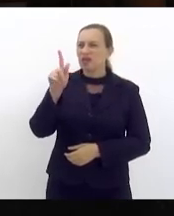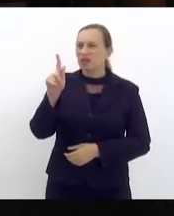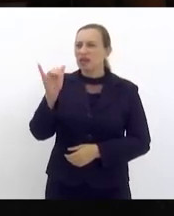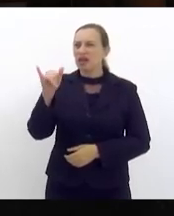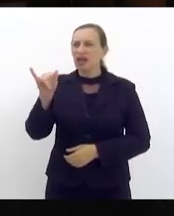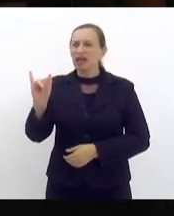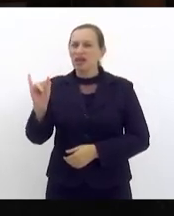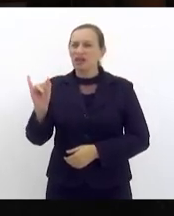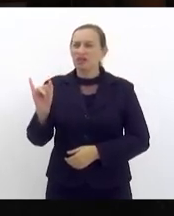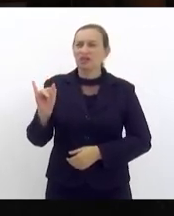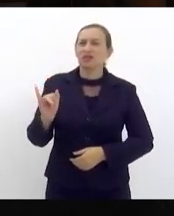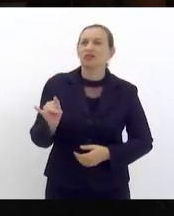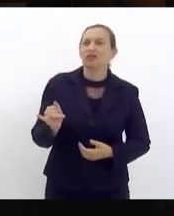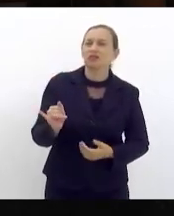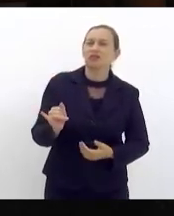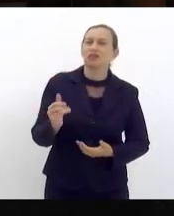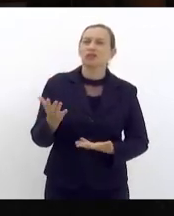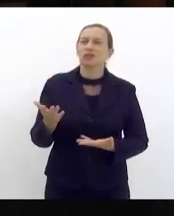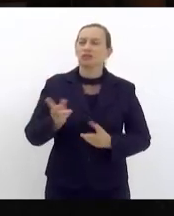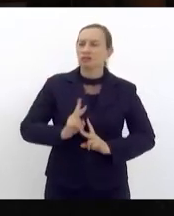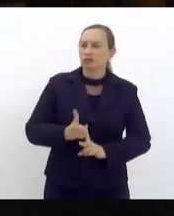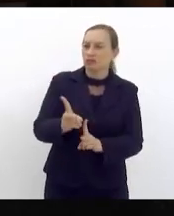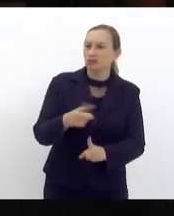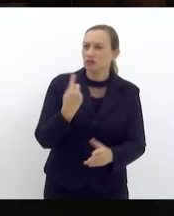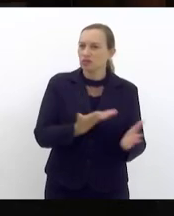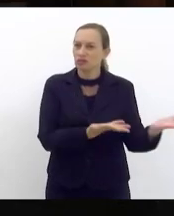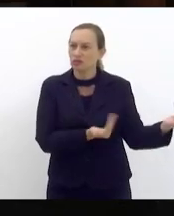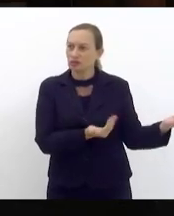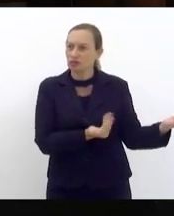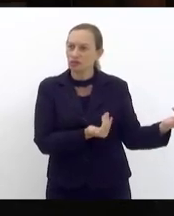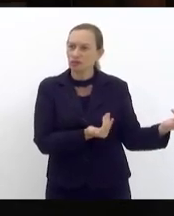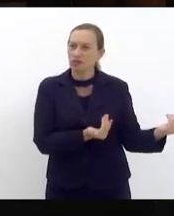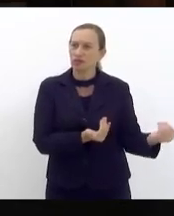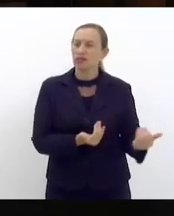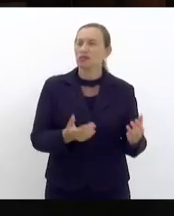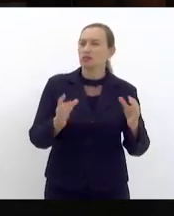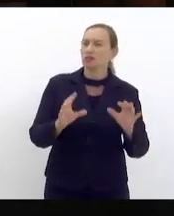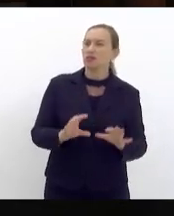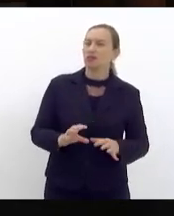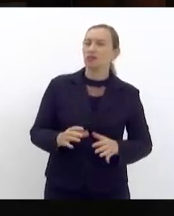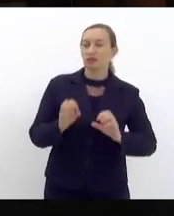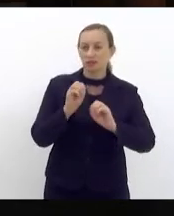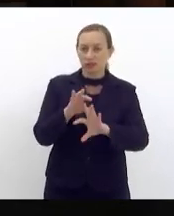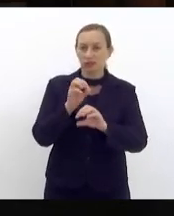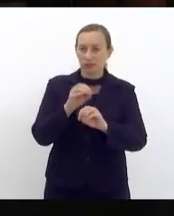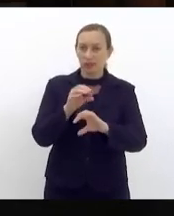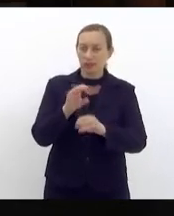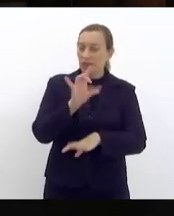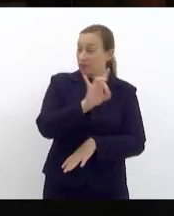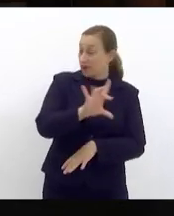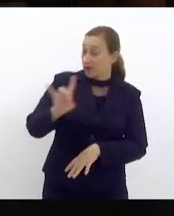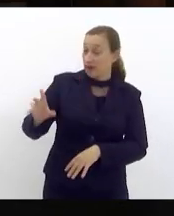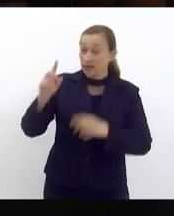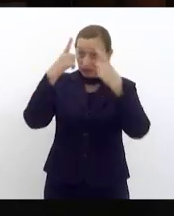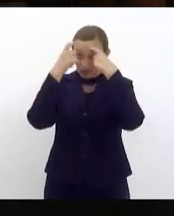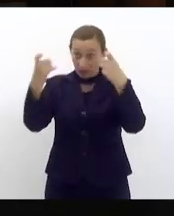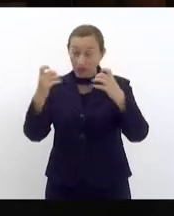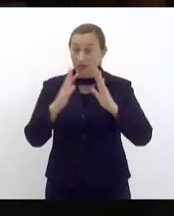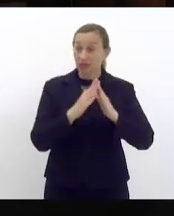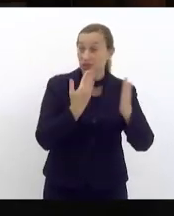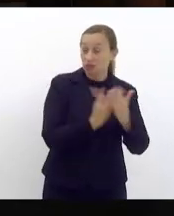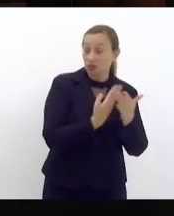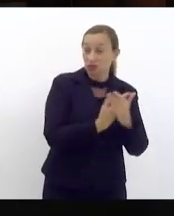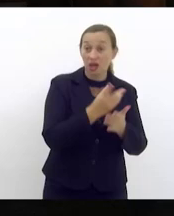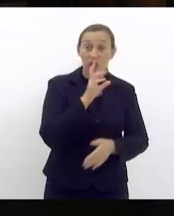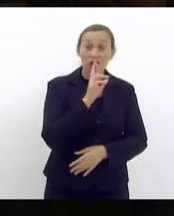dos nossos jovens e aí reafirma novamente a nossa juventude tem dado aula para cada violência escolar que a nossa